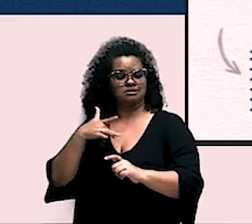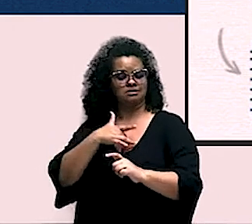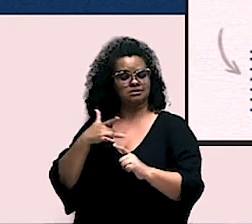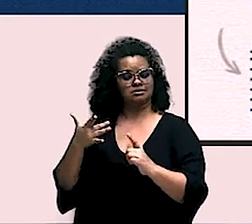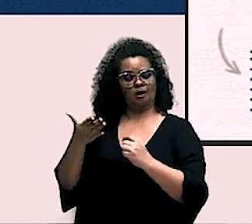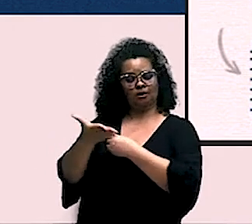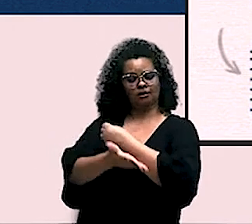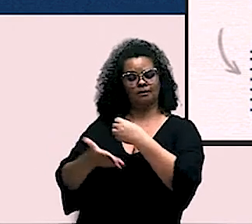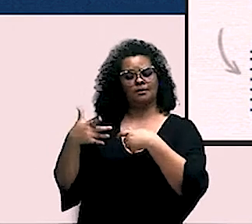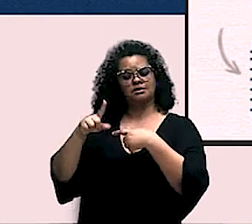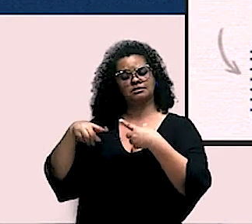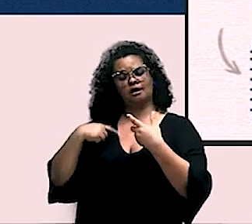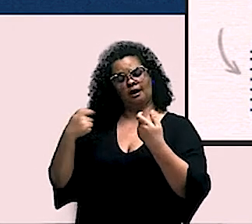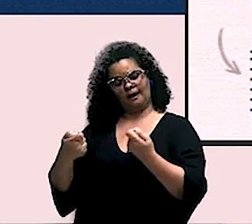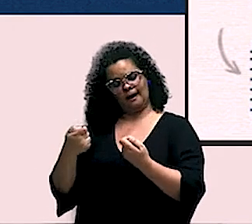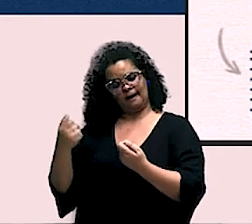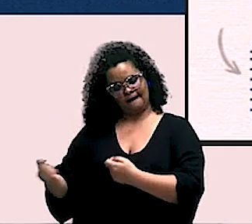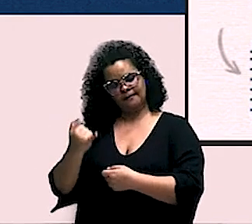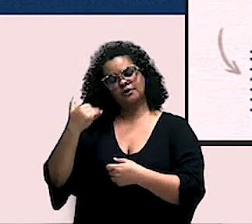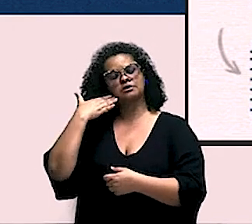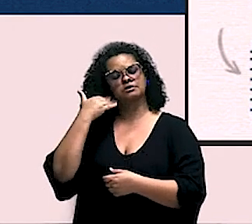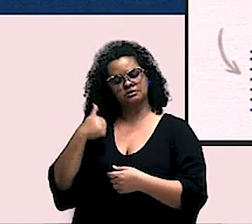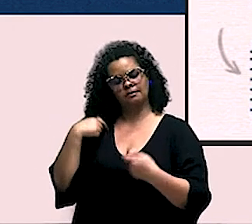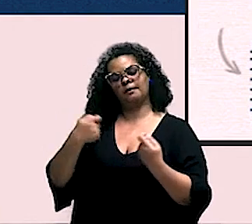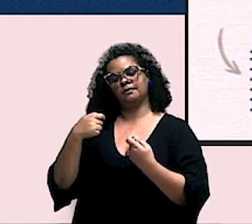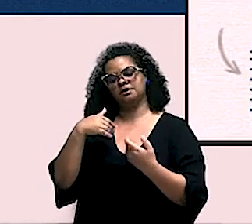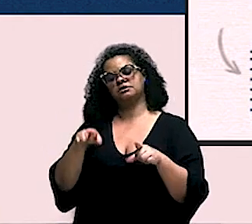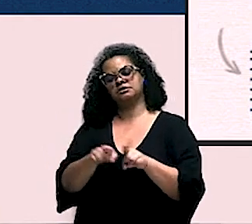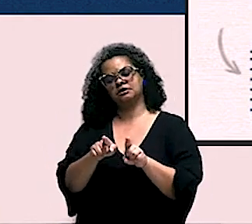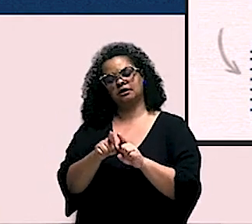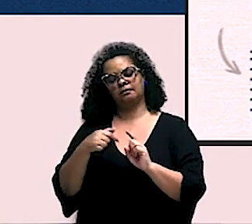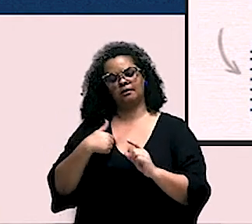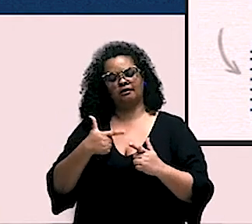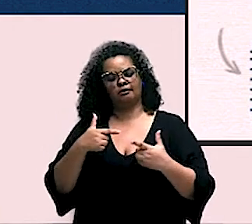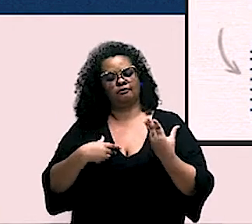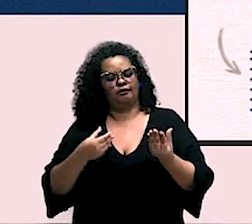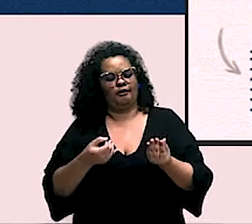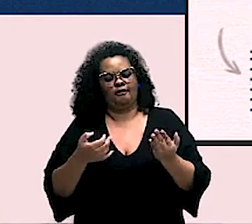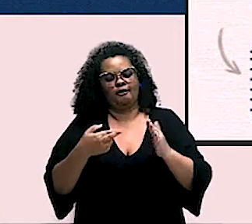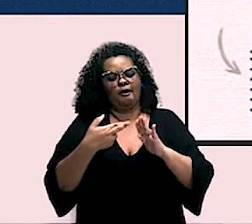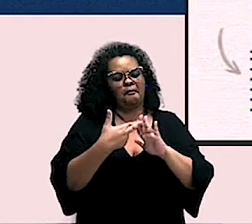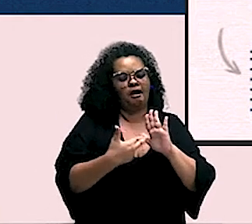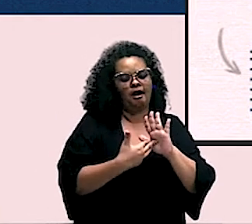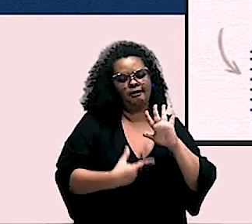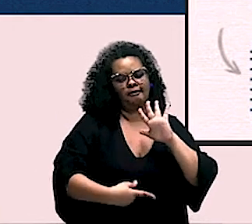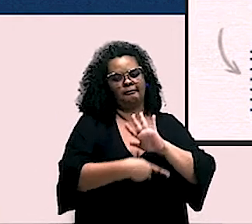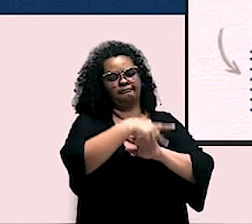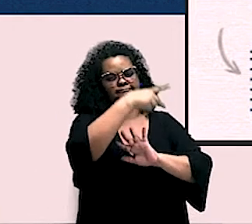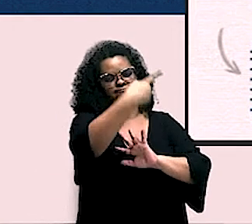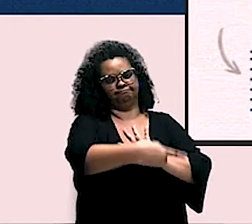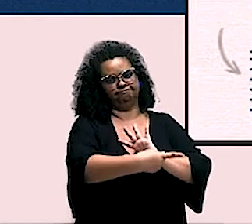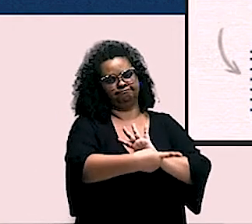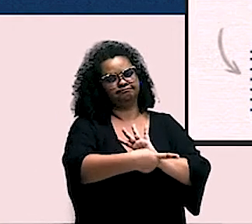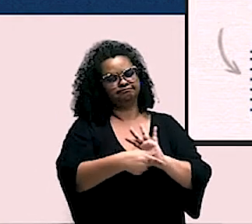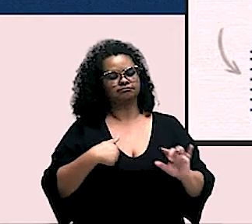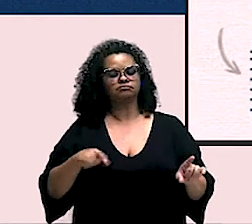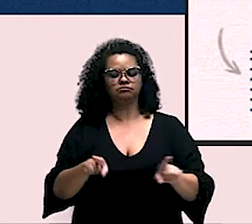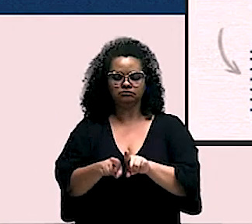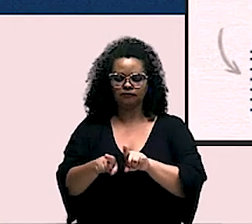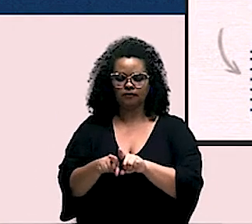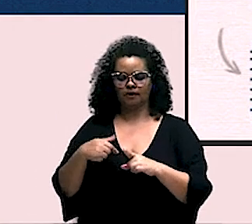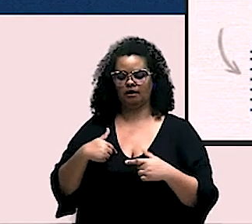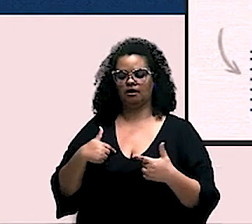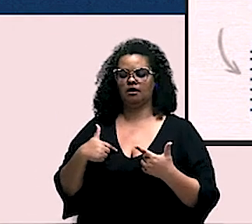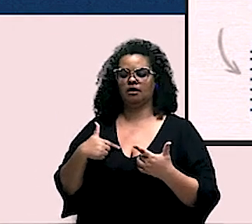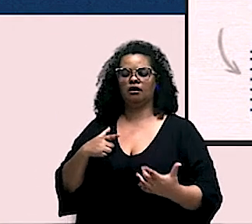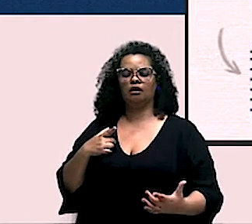é muito importante. Então, um percentual bastante relevante não tem o estabelecimento desses protocolos locais. Também encontramos